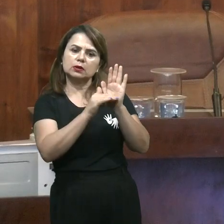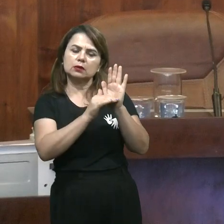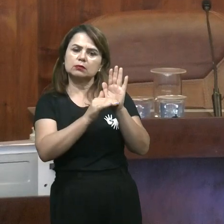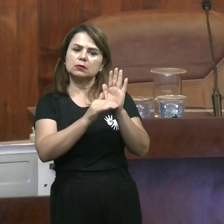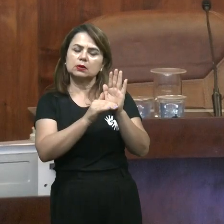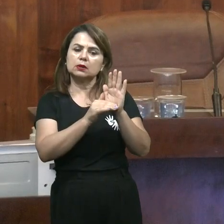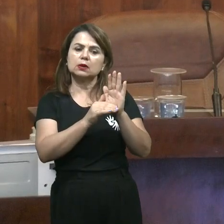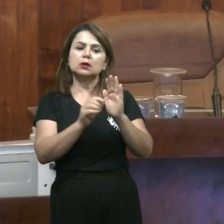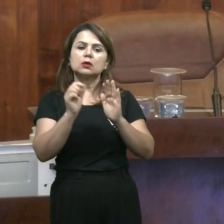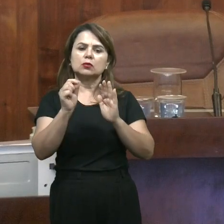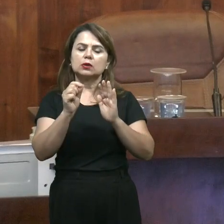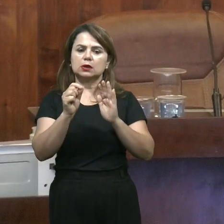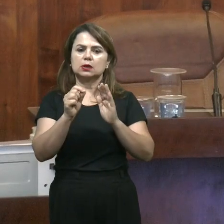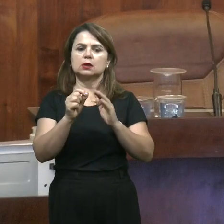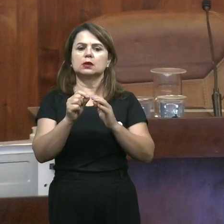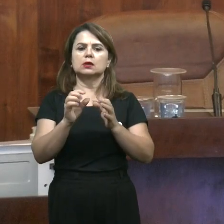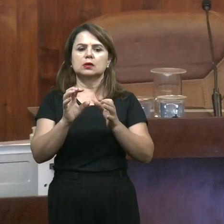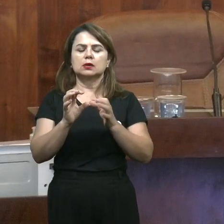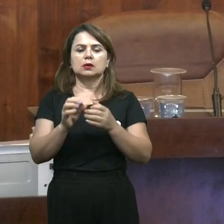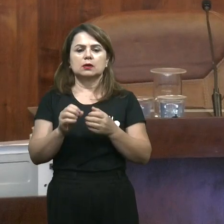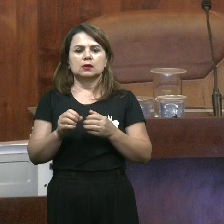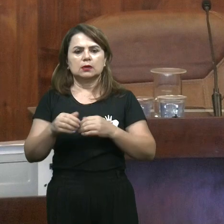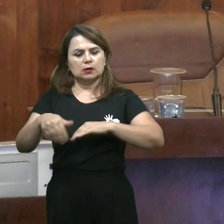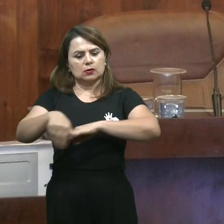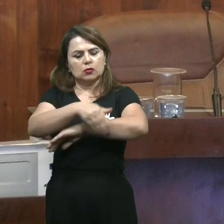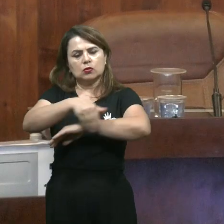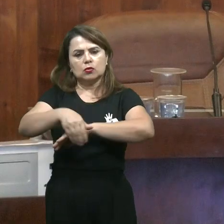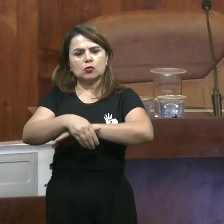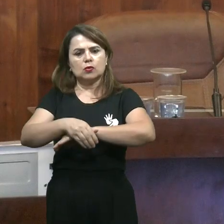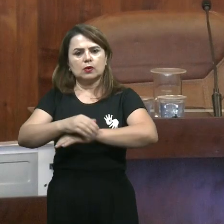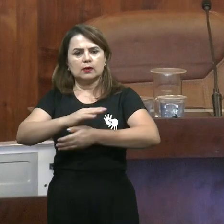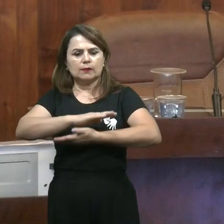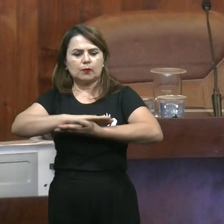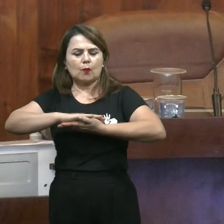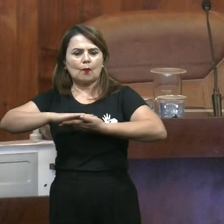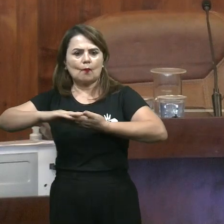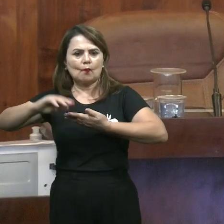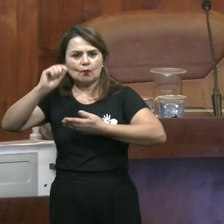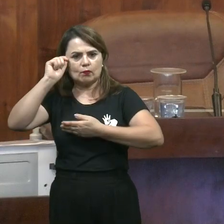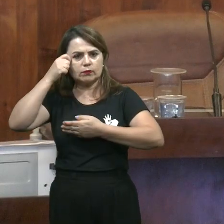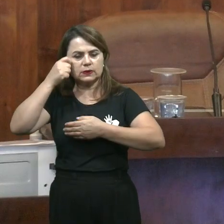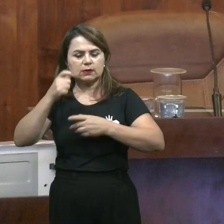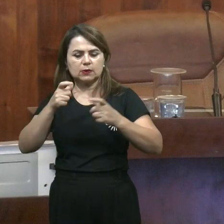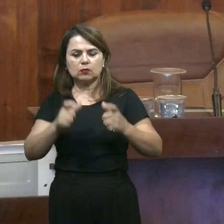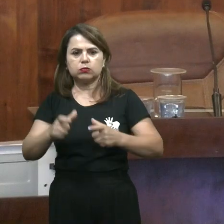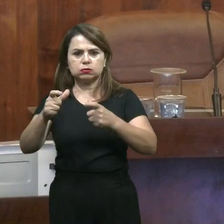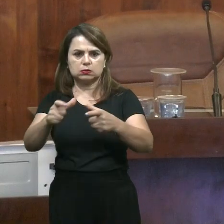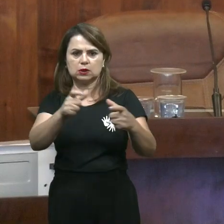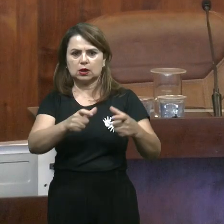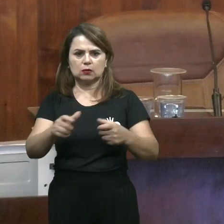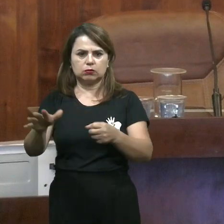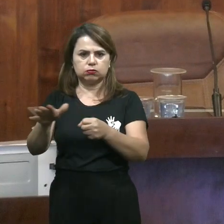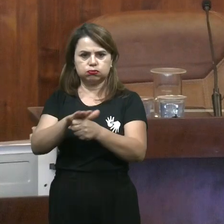recapiamento das vias públicas toda a extensão da rua José Rocha, no bairro Senador